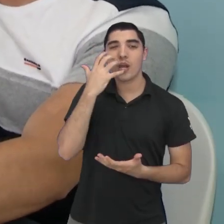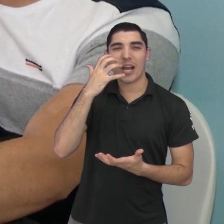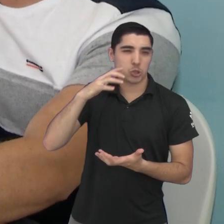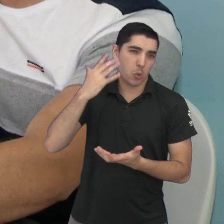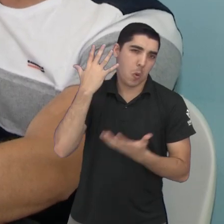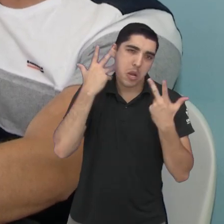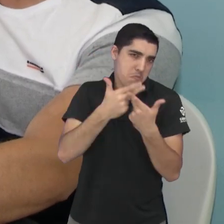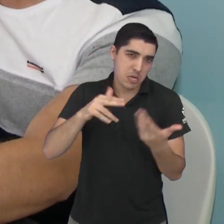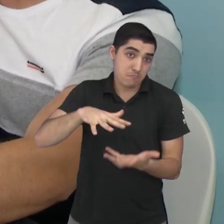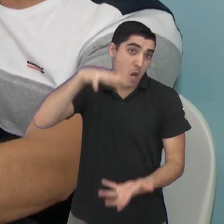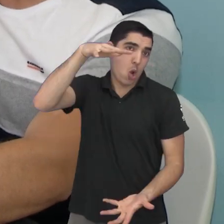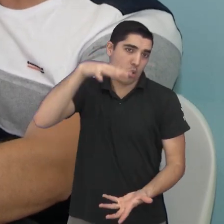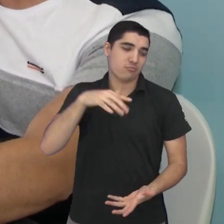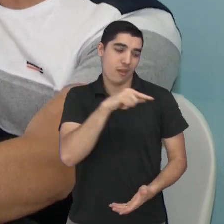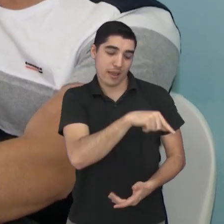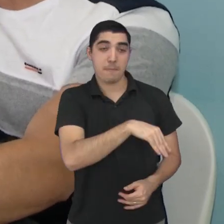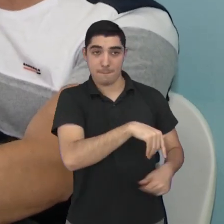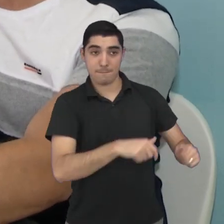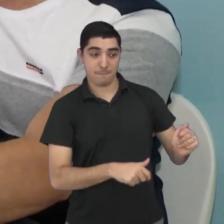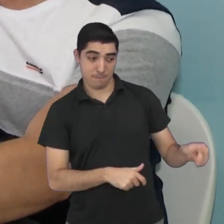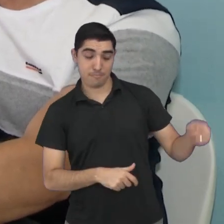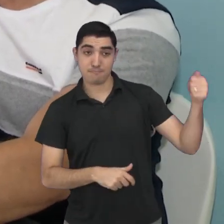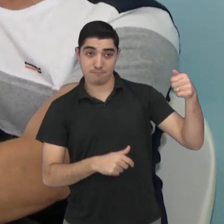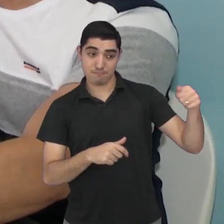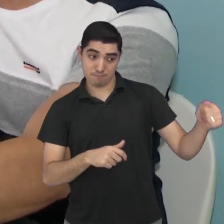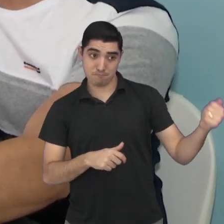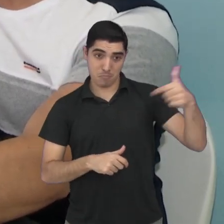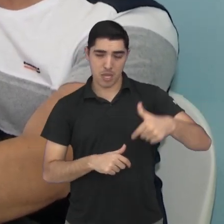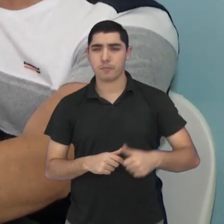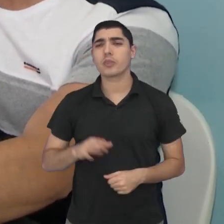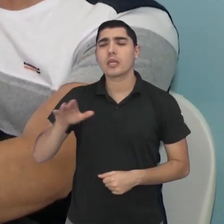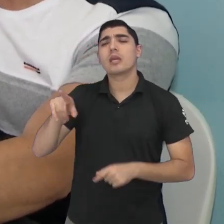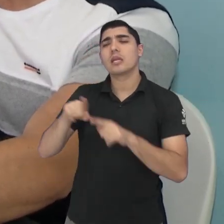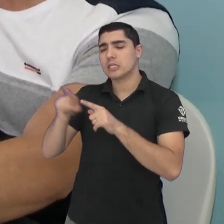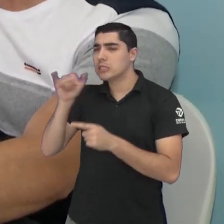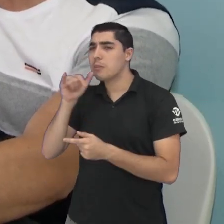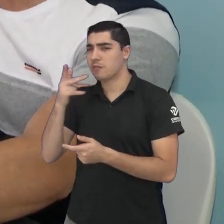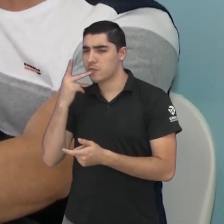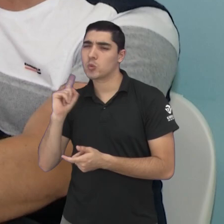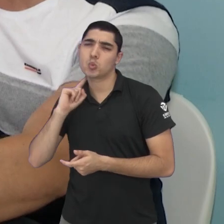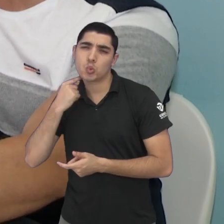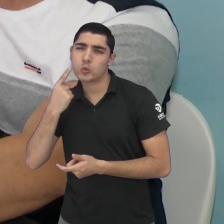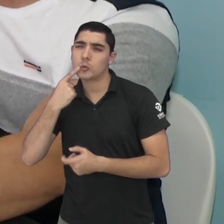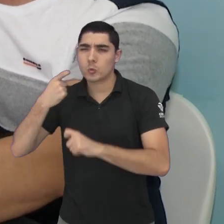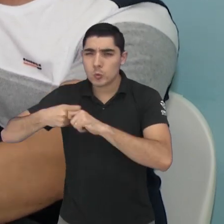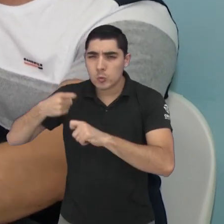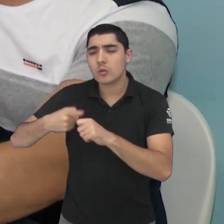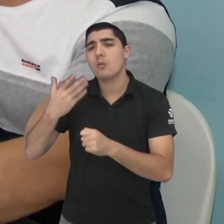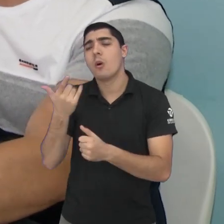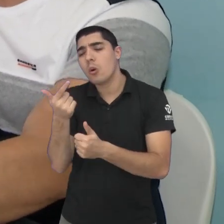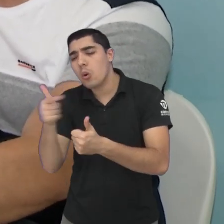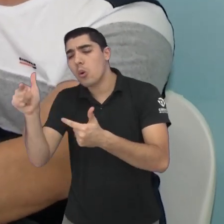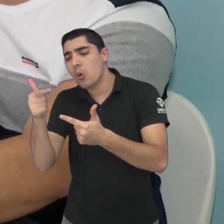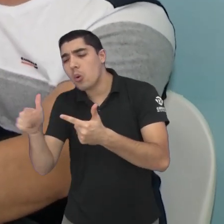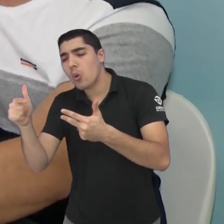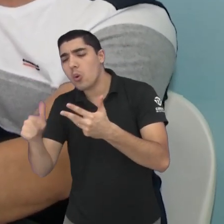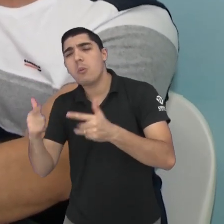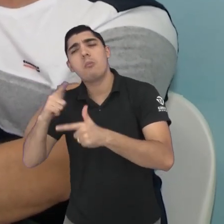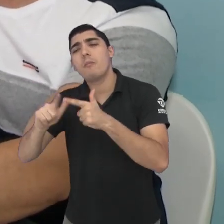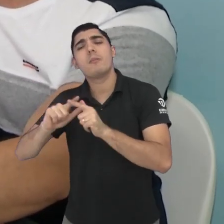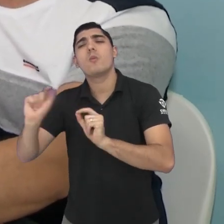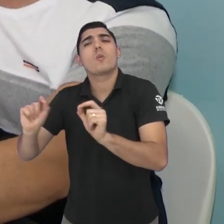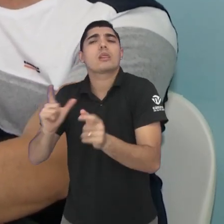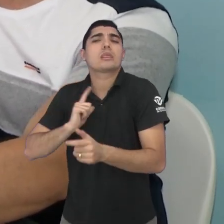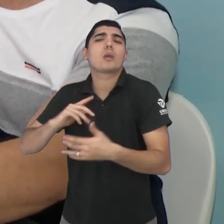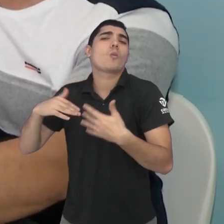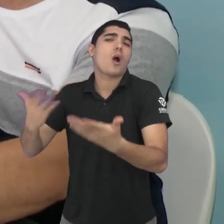questão relacionada ao tártaro, o que mais que são os grandes problemas aí quando a gente fala de cuidados da higiene bucal dos nossos